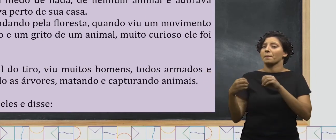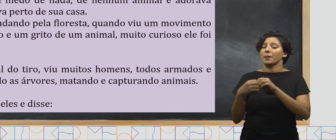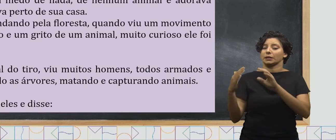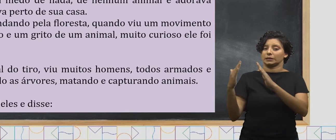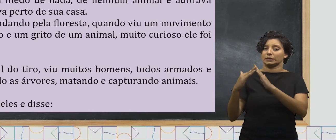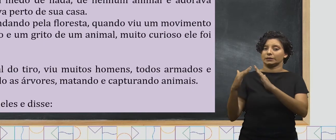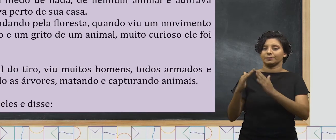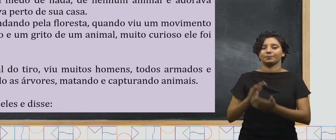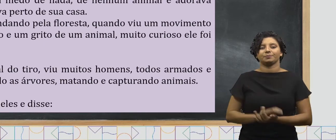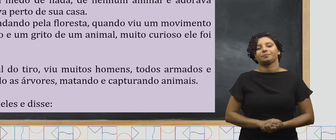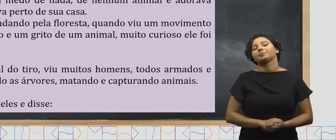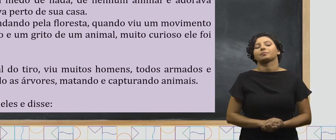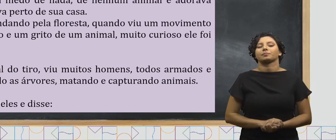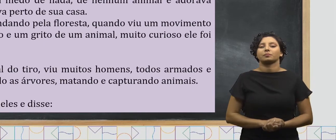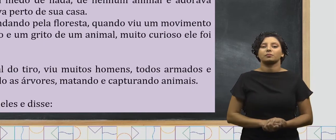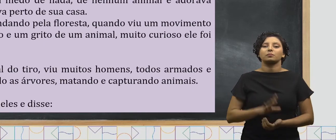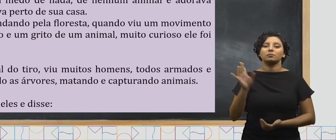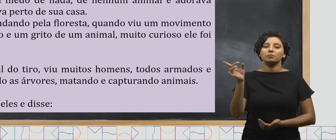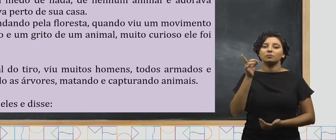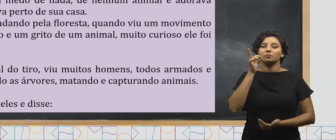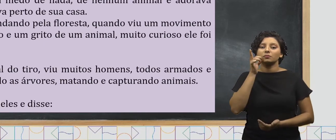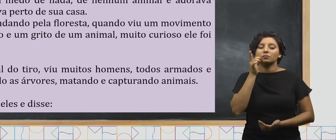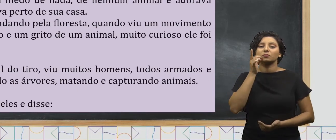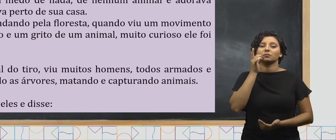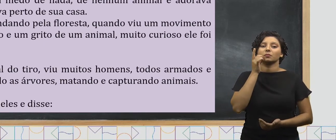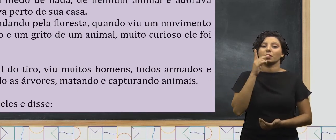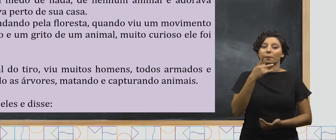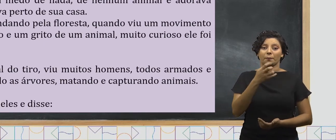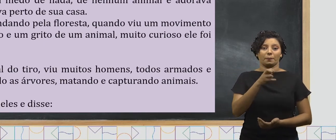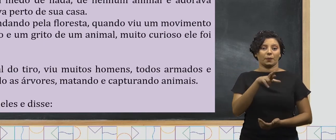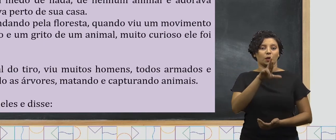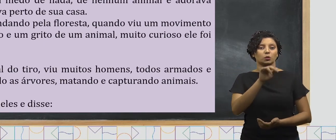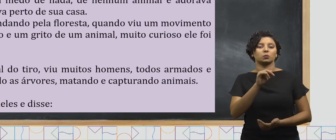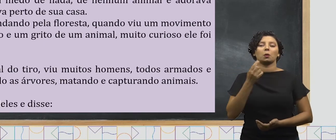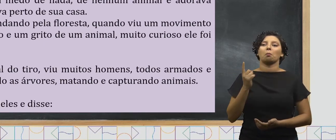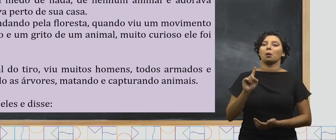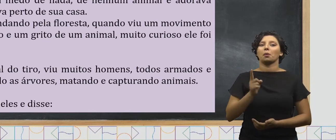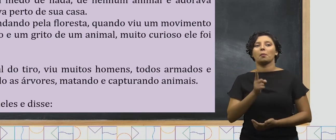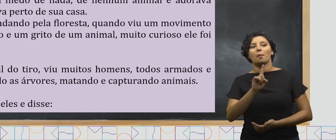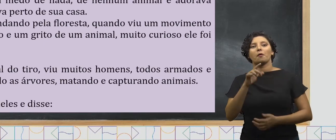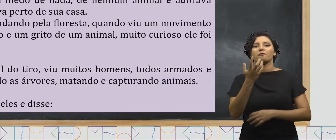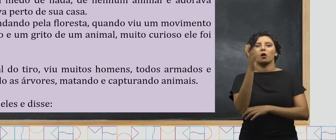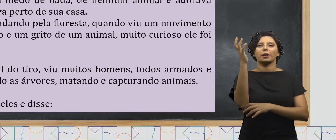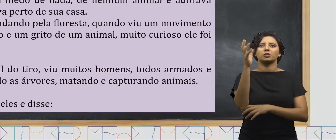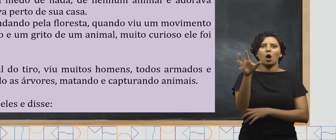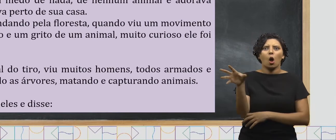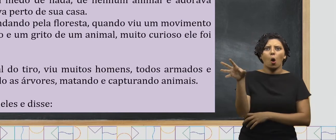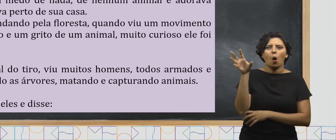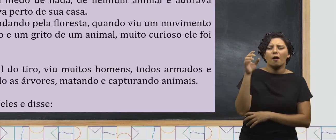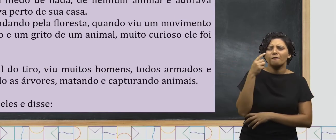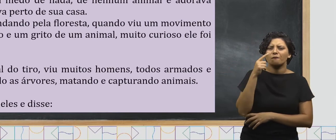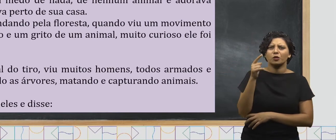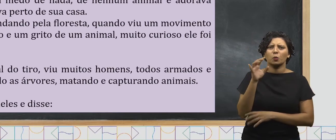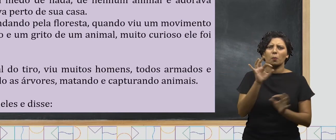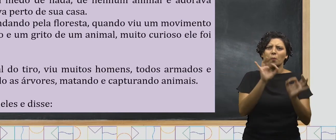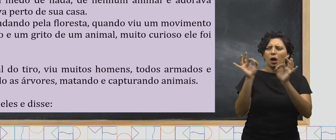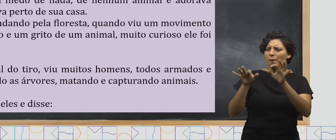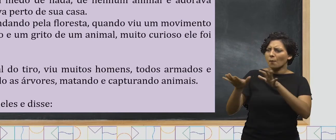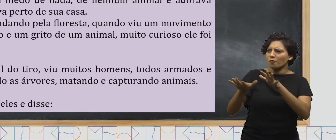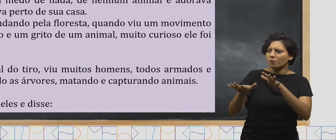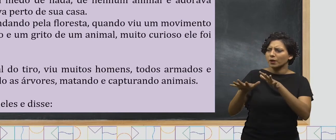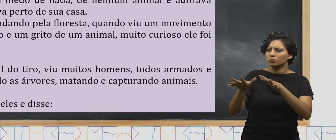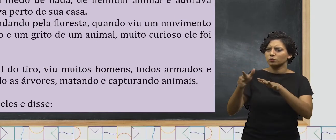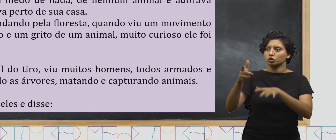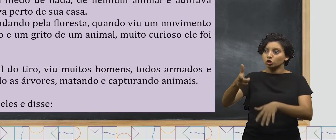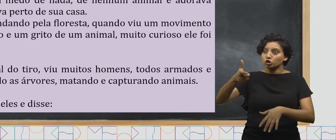ficava perto de sua casa. Certo dia, Pedro estava andando pela floresta quando viu um movimento estranho,